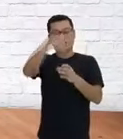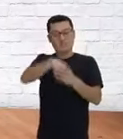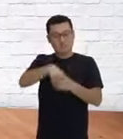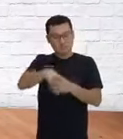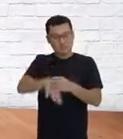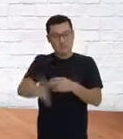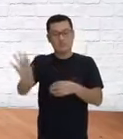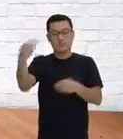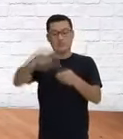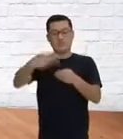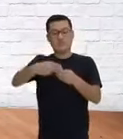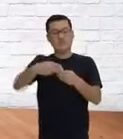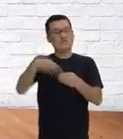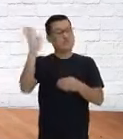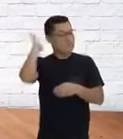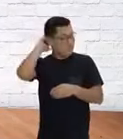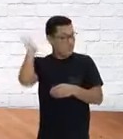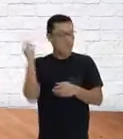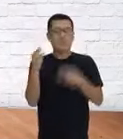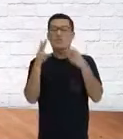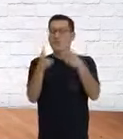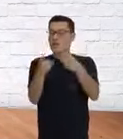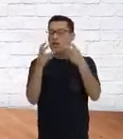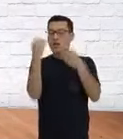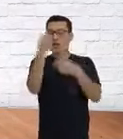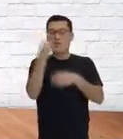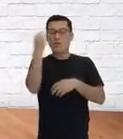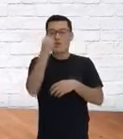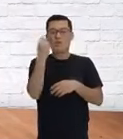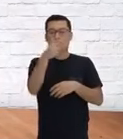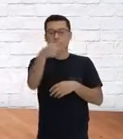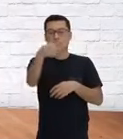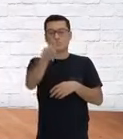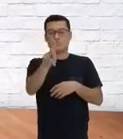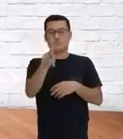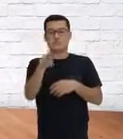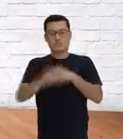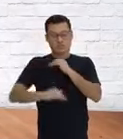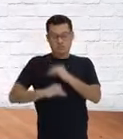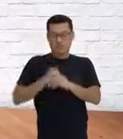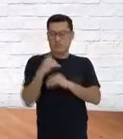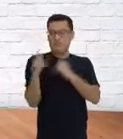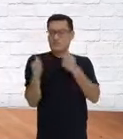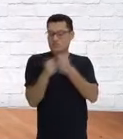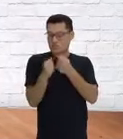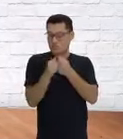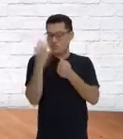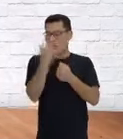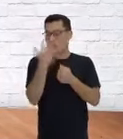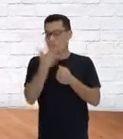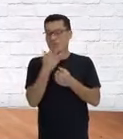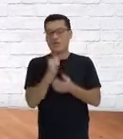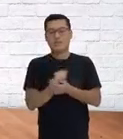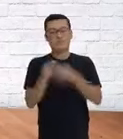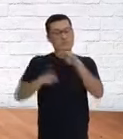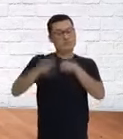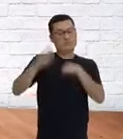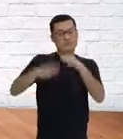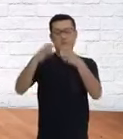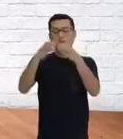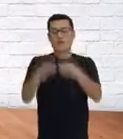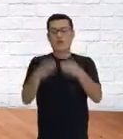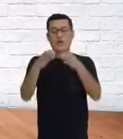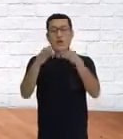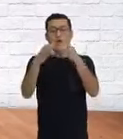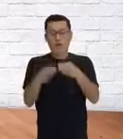aqui na cidade de Belém Então você observa aí que o seu envolvimento com a música ele vai depender do